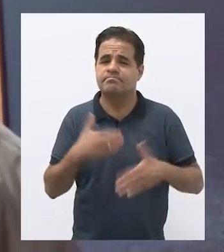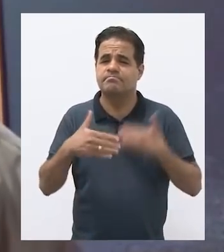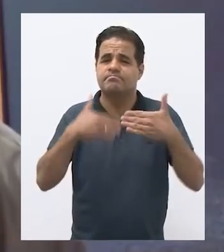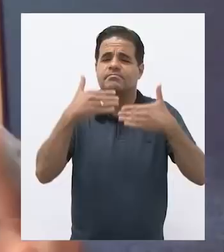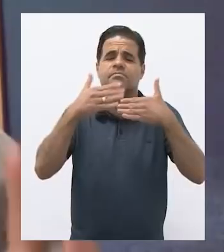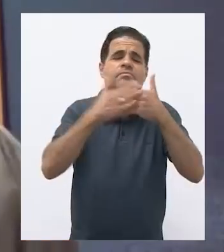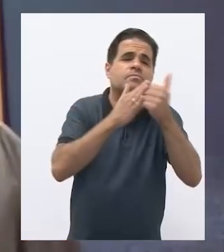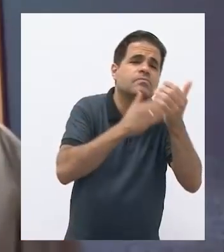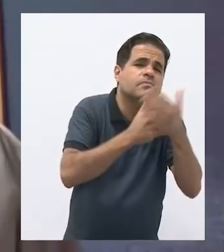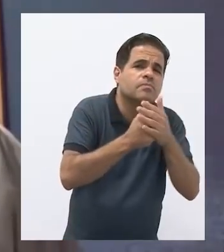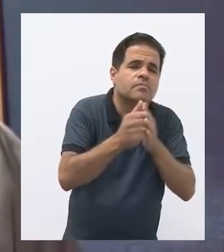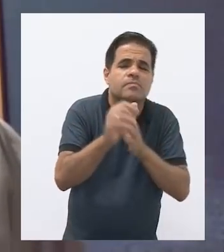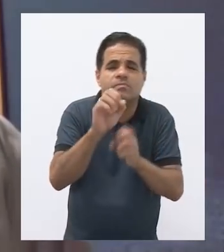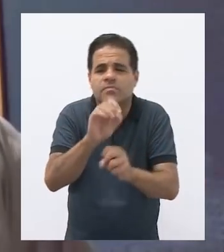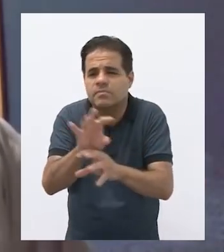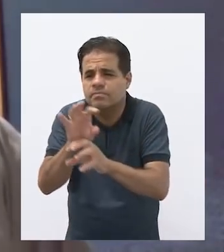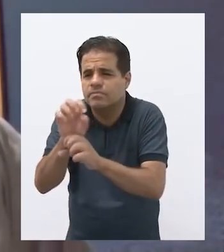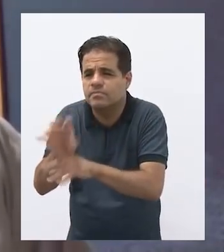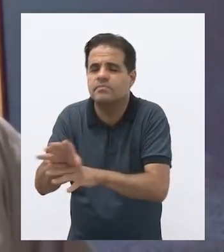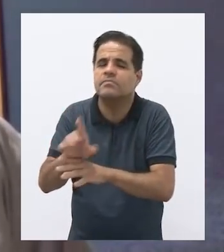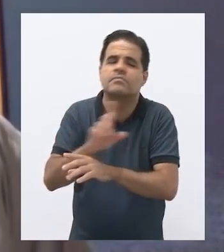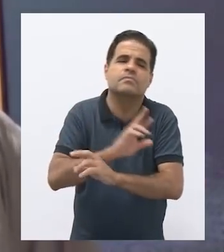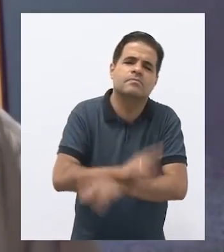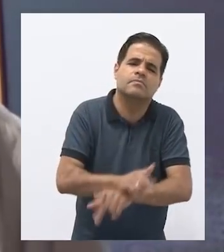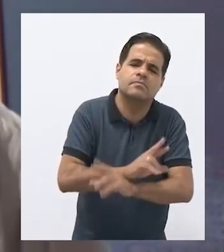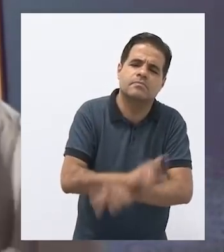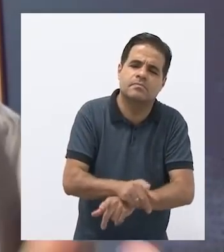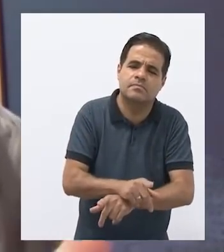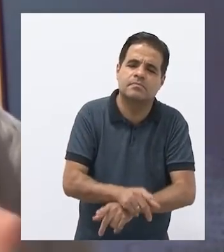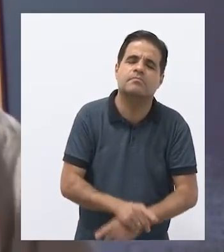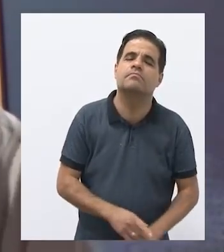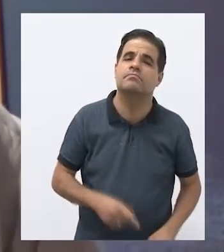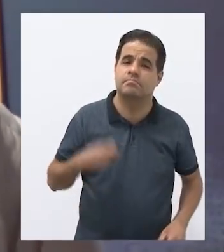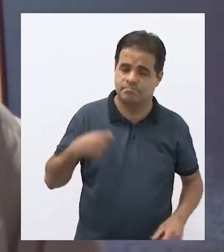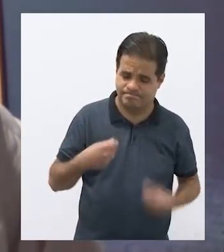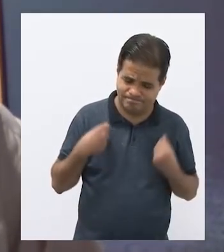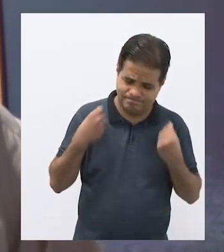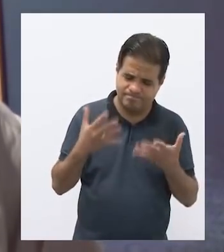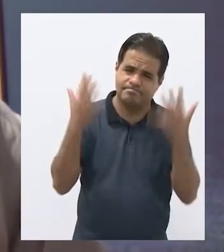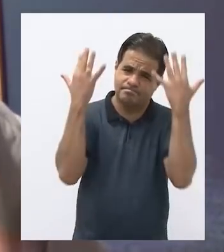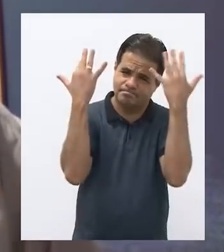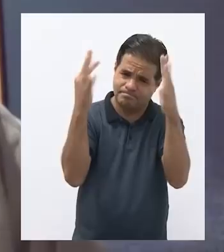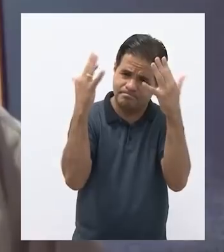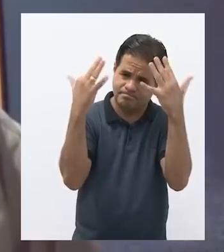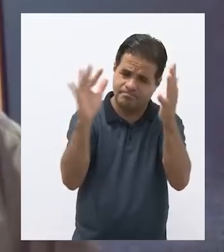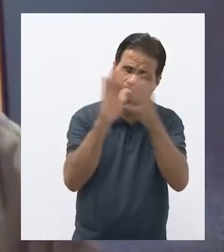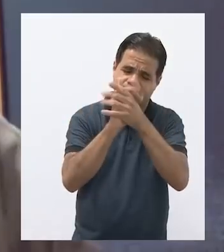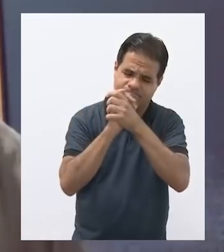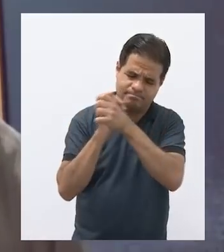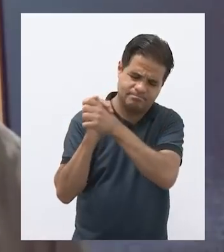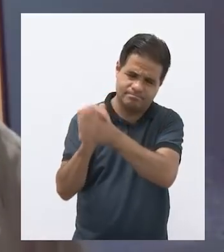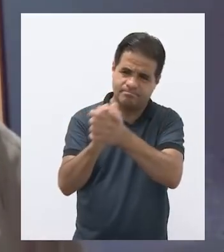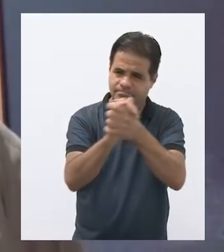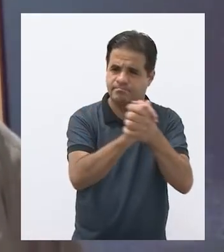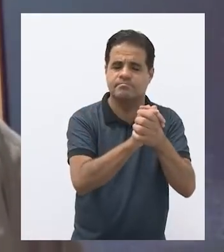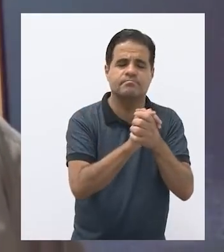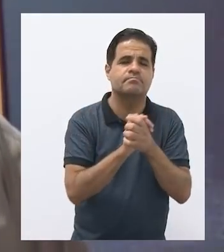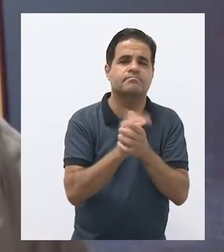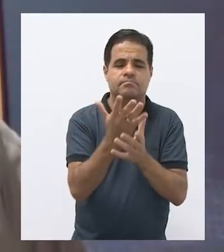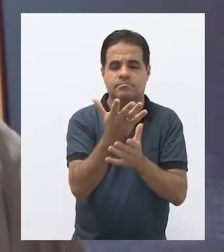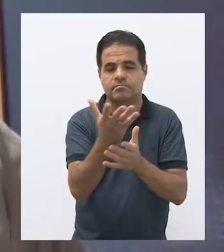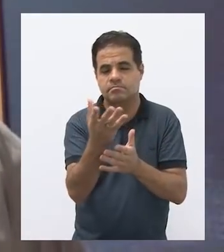qualquer esfera. E na educação não é diferente. E aí eu tenho que dar os meus aplausos, porque eu sei que muitos